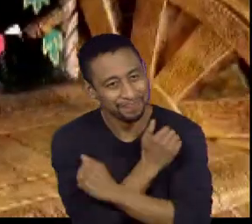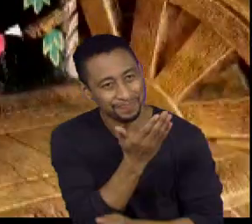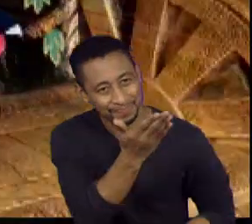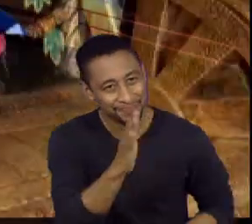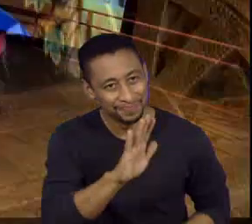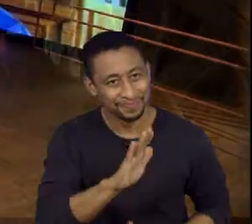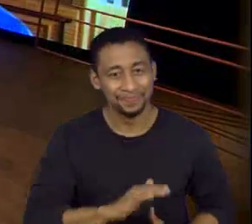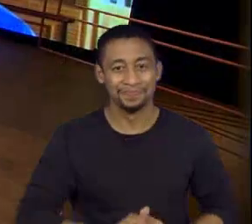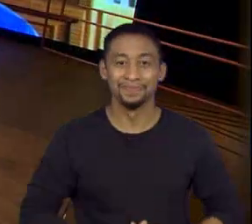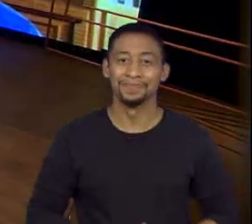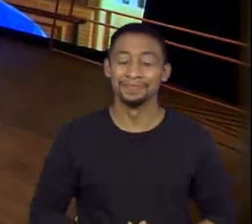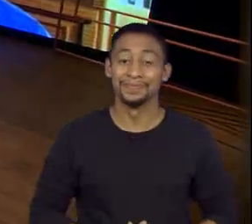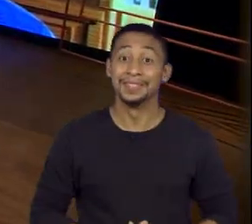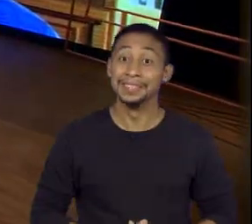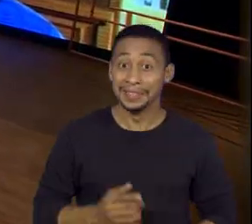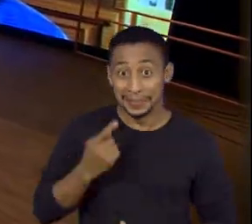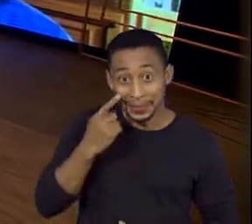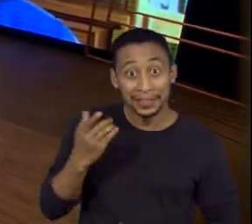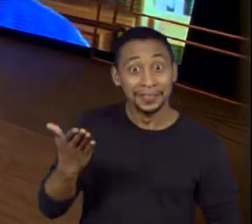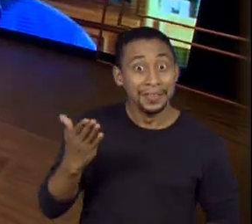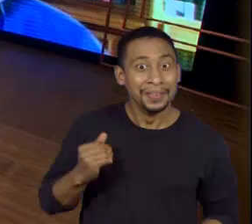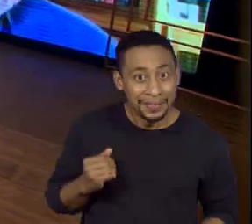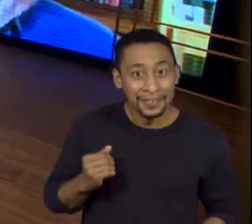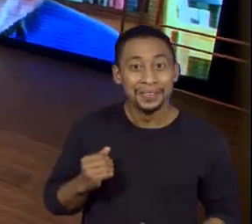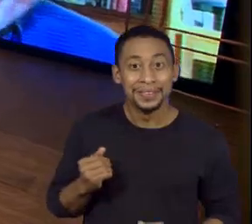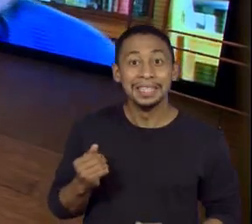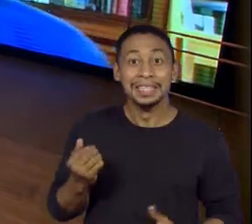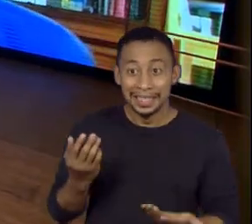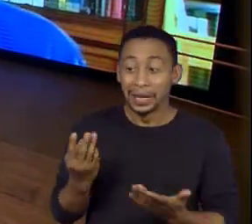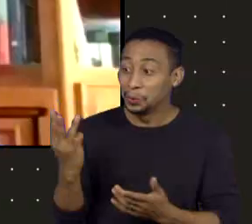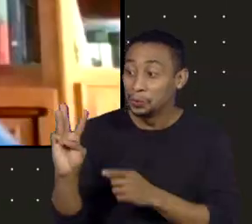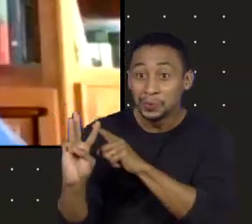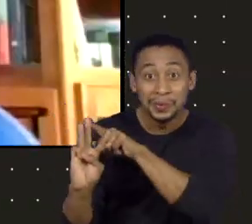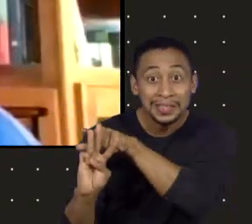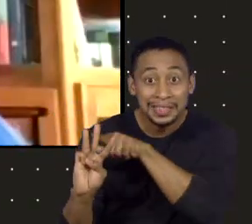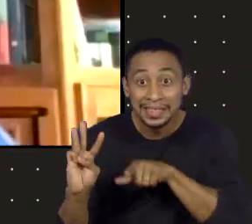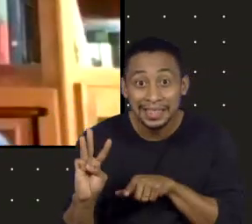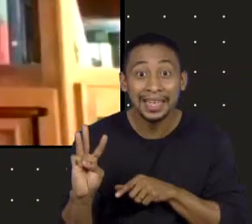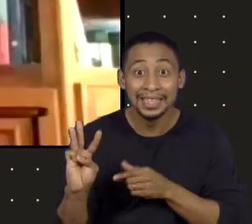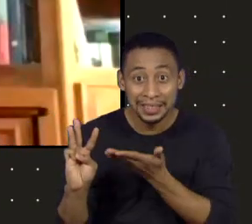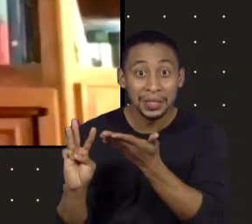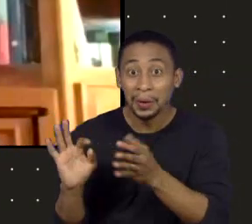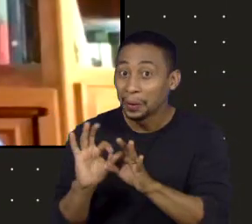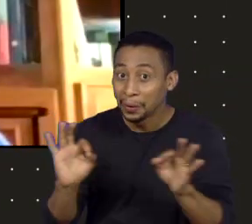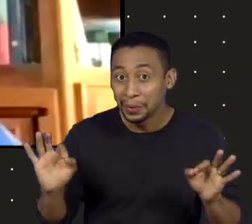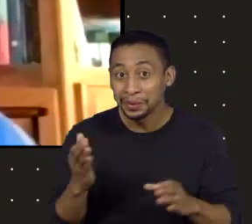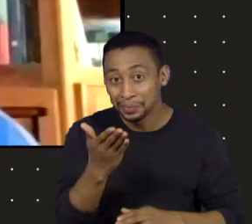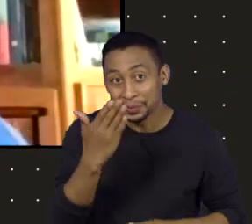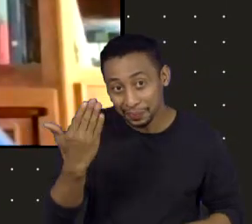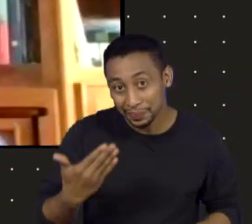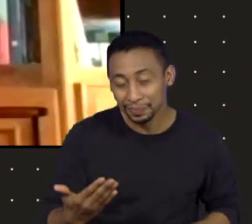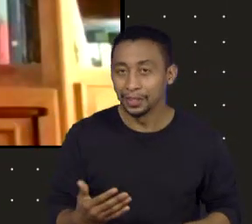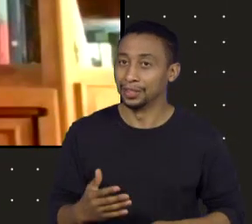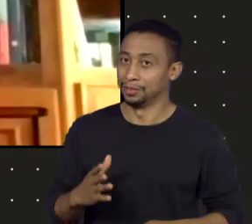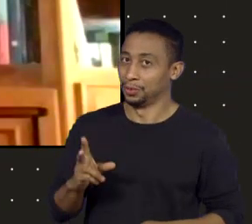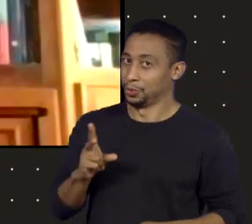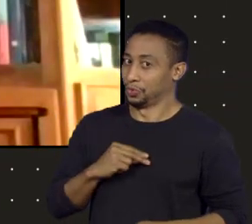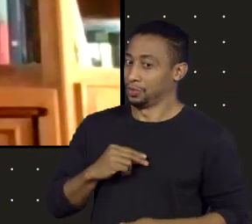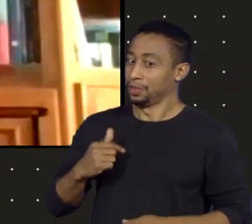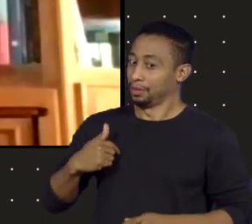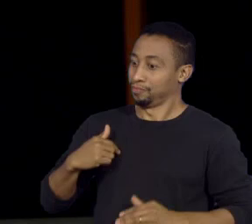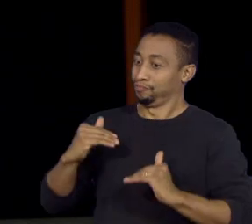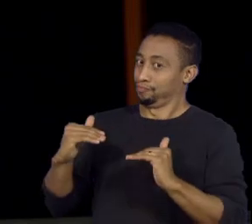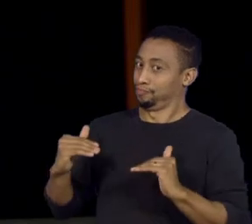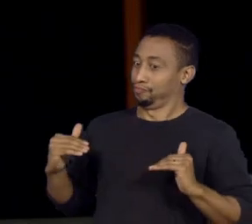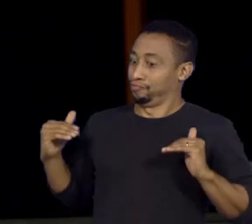valeu. É isso aí. Que trio, hein? Ó, estou podendo.